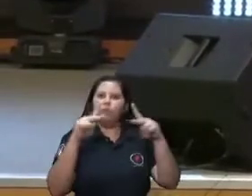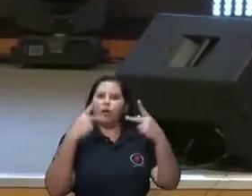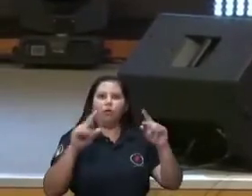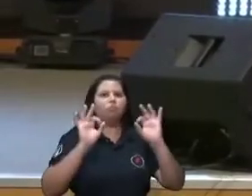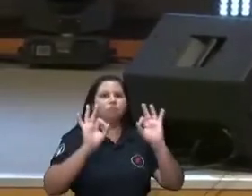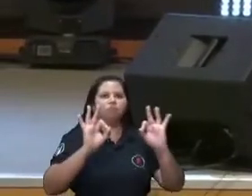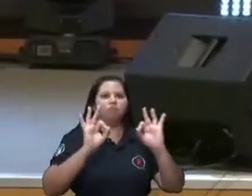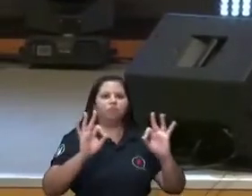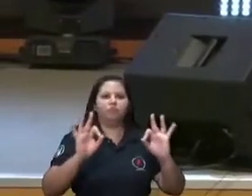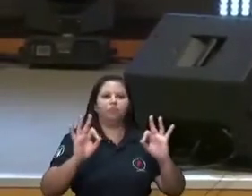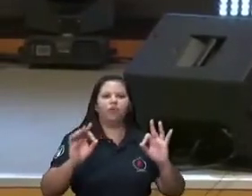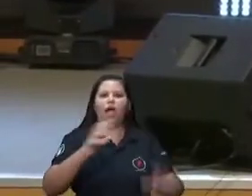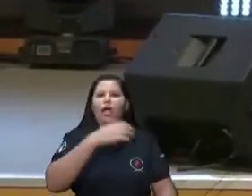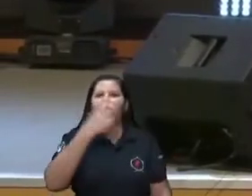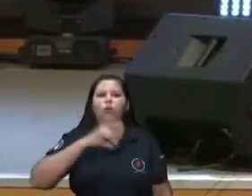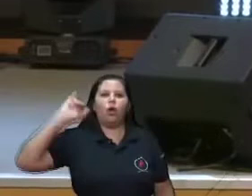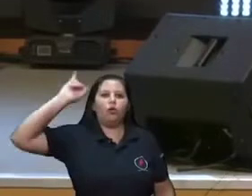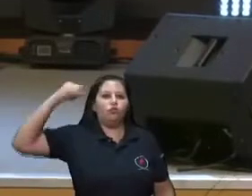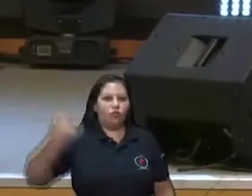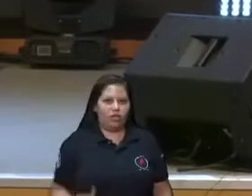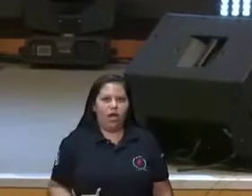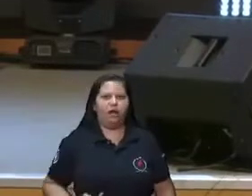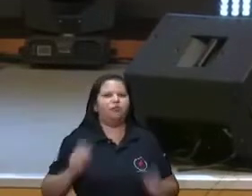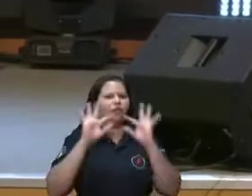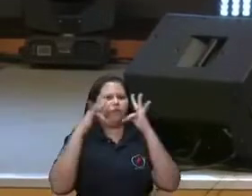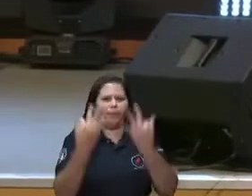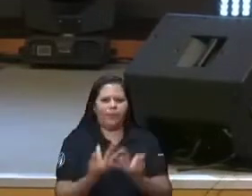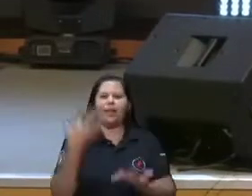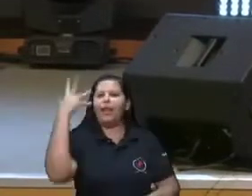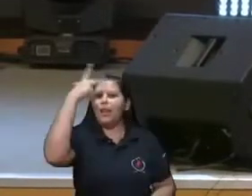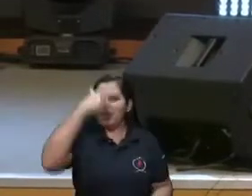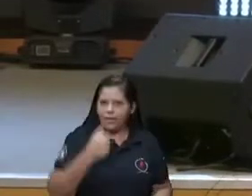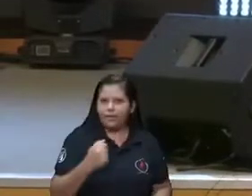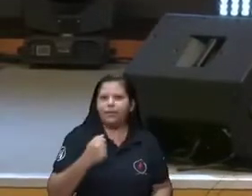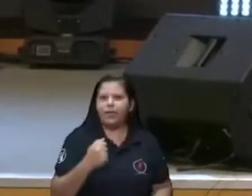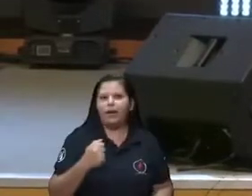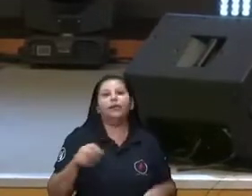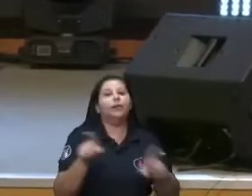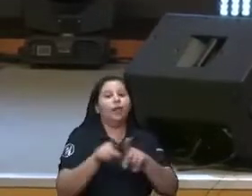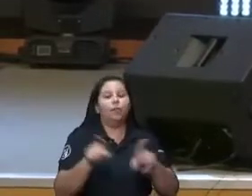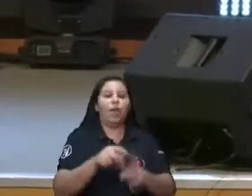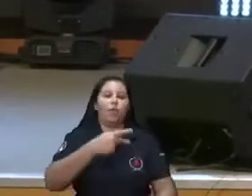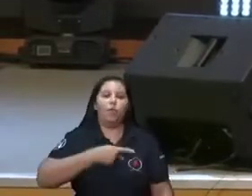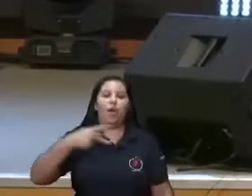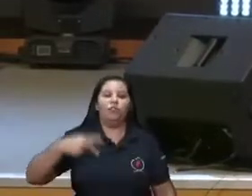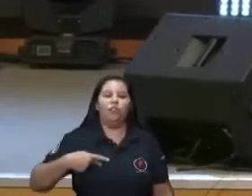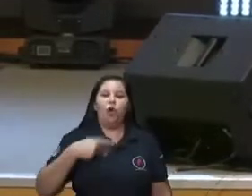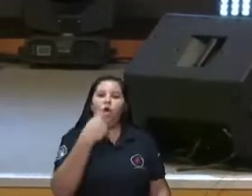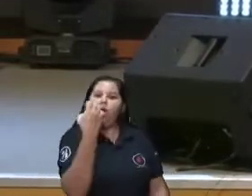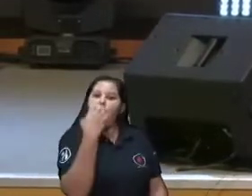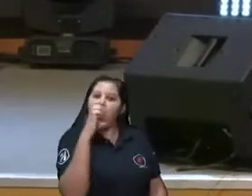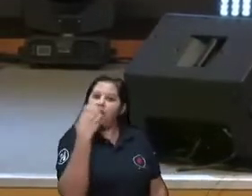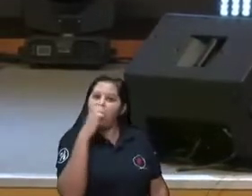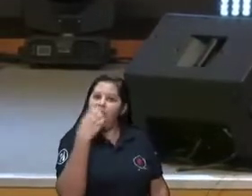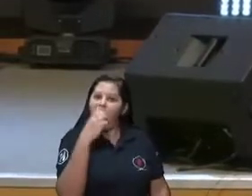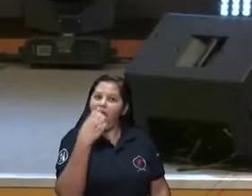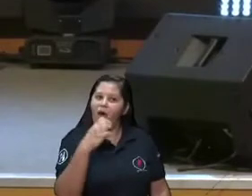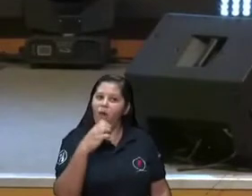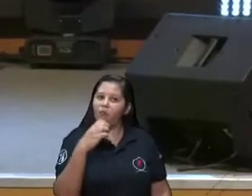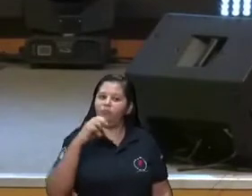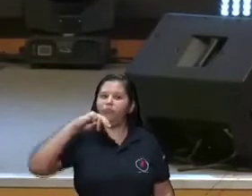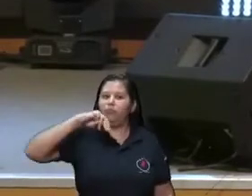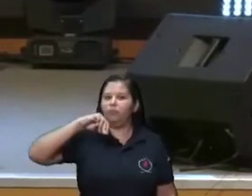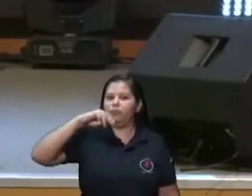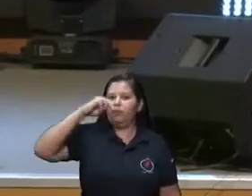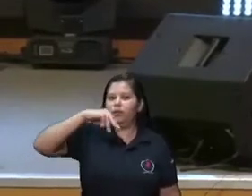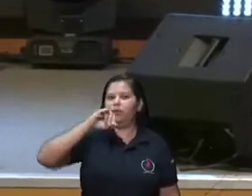Josiane, esta família lindíssima. E aos queridos pastores Eliel Lima e Midian Lima, por esse convite que